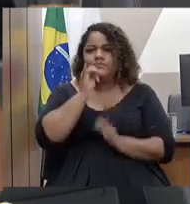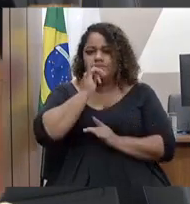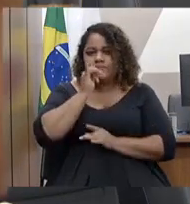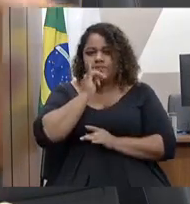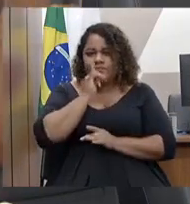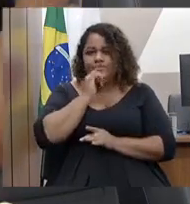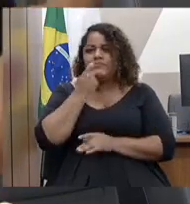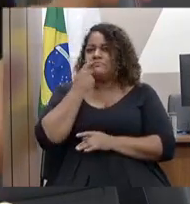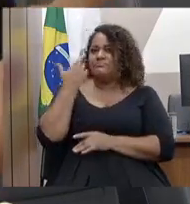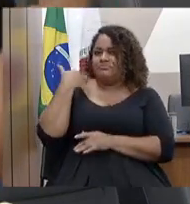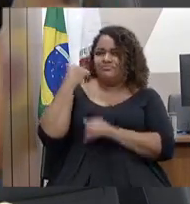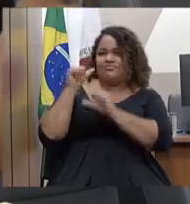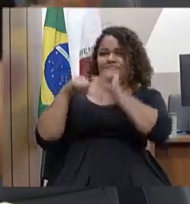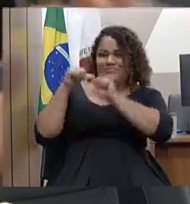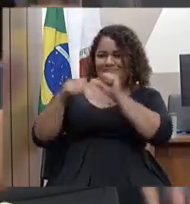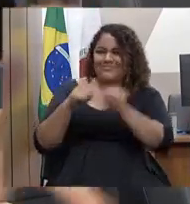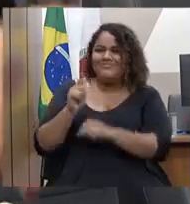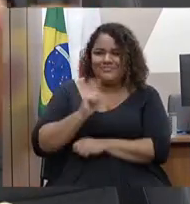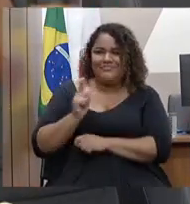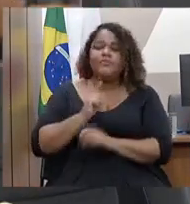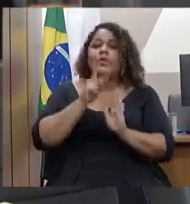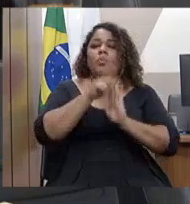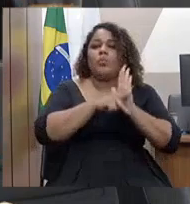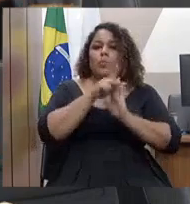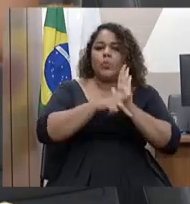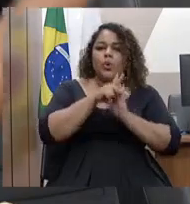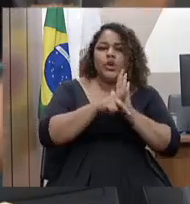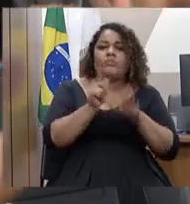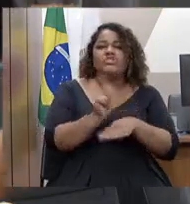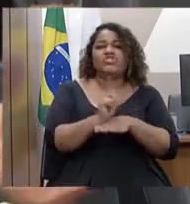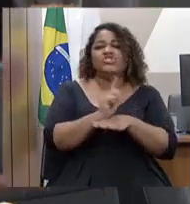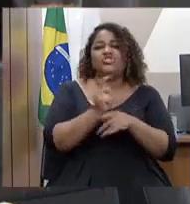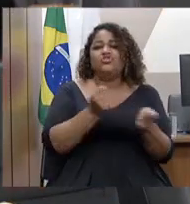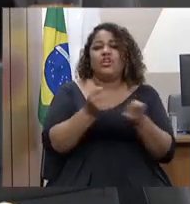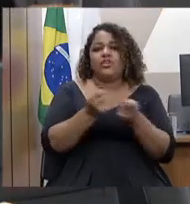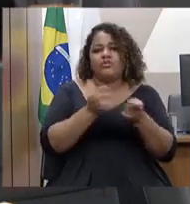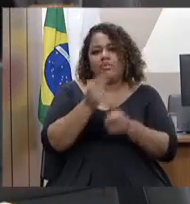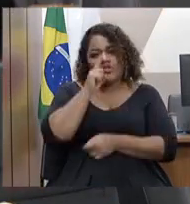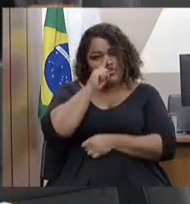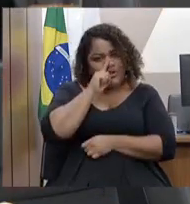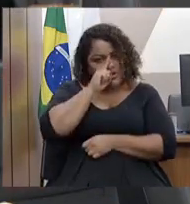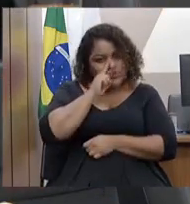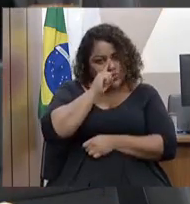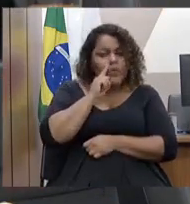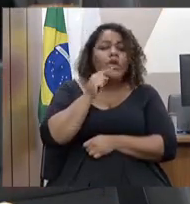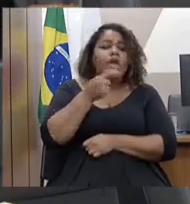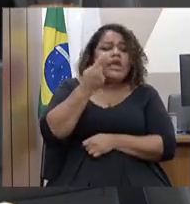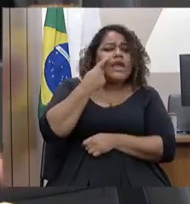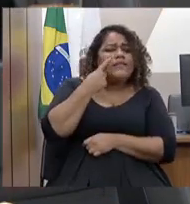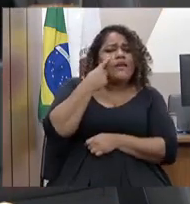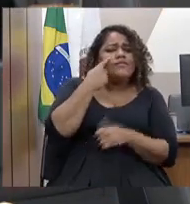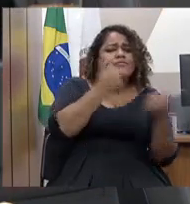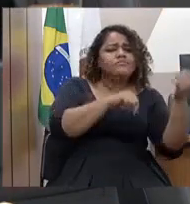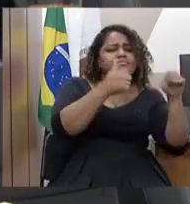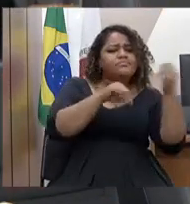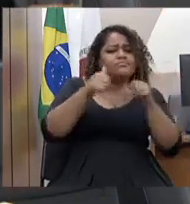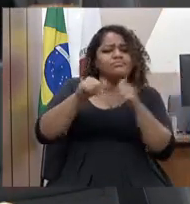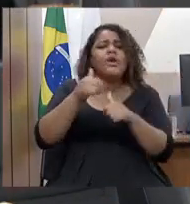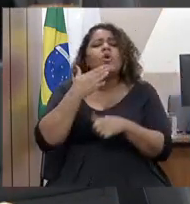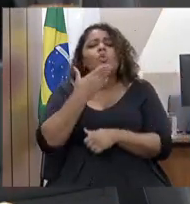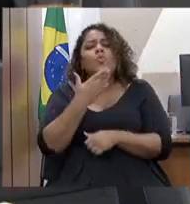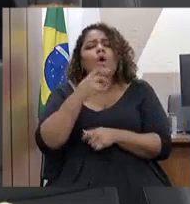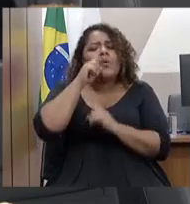recentes que é o programa de gerenciamento de risco que ele vai fazer uma análise geral né do que que é o risco para como